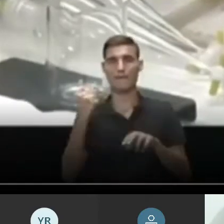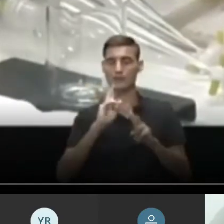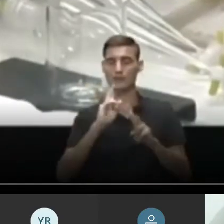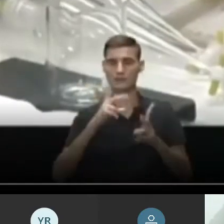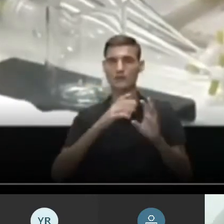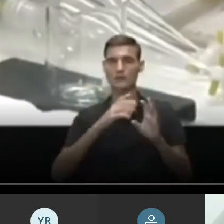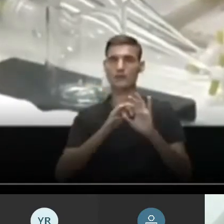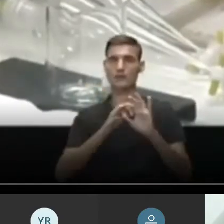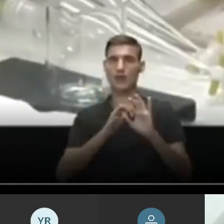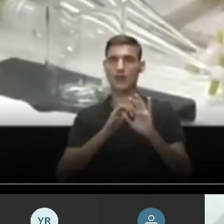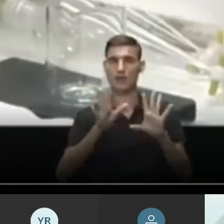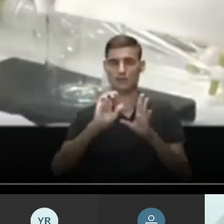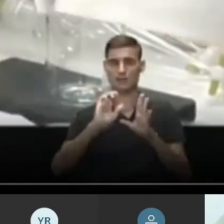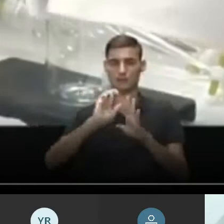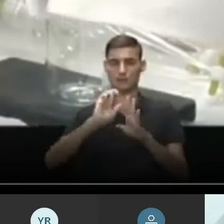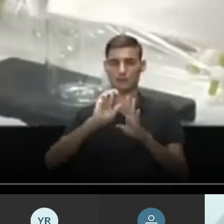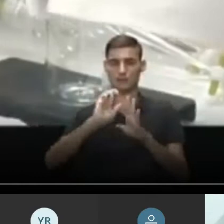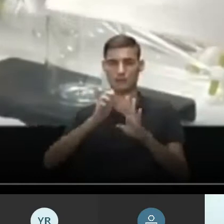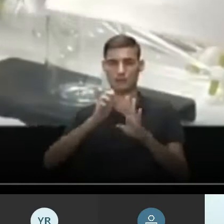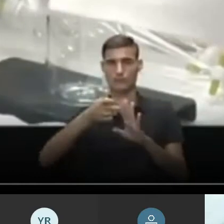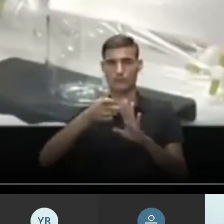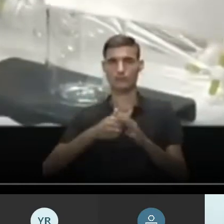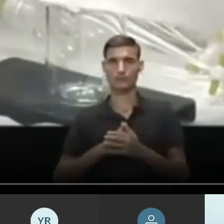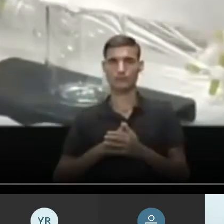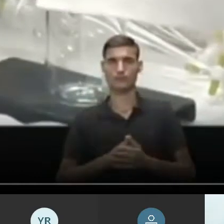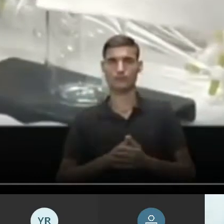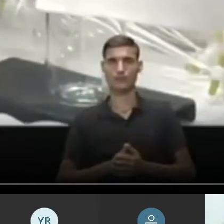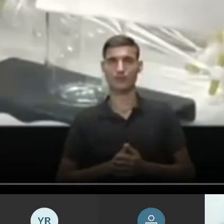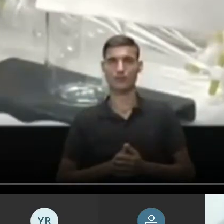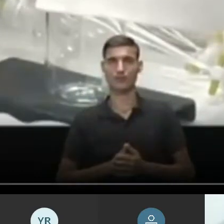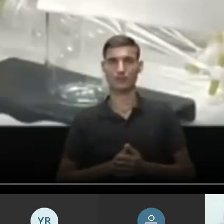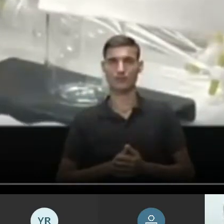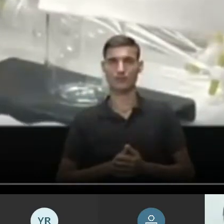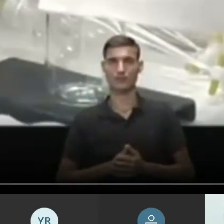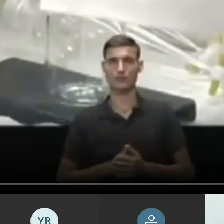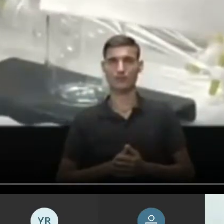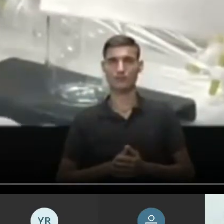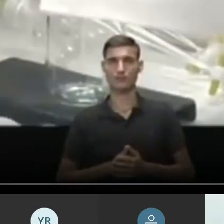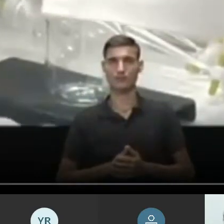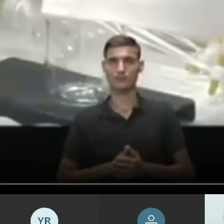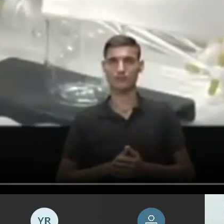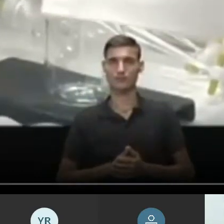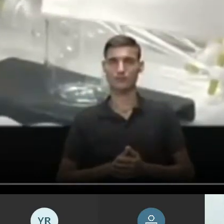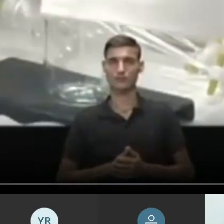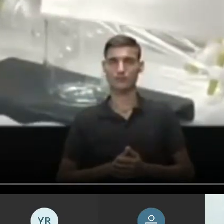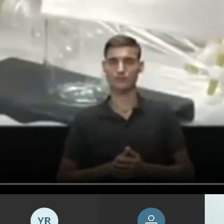Isso com as 4 substâncias que você pesou. Faz o mesmo procedimento com os quatro.